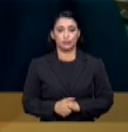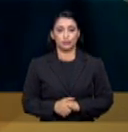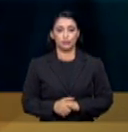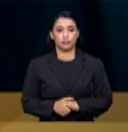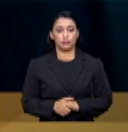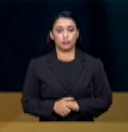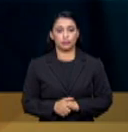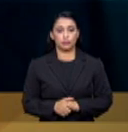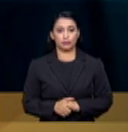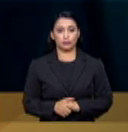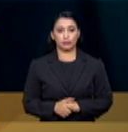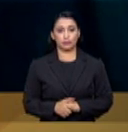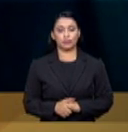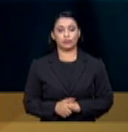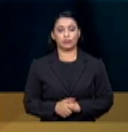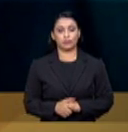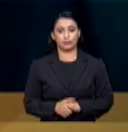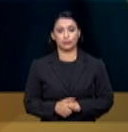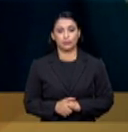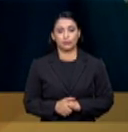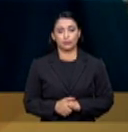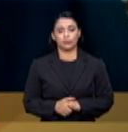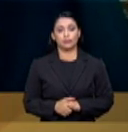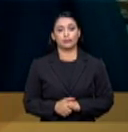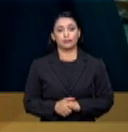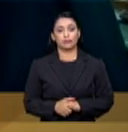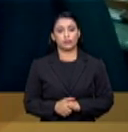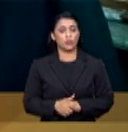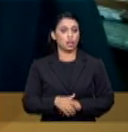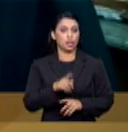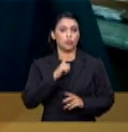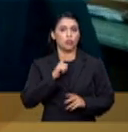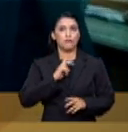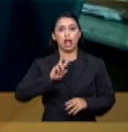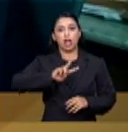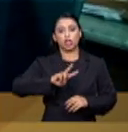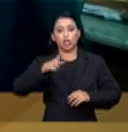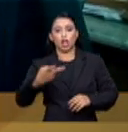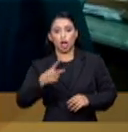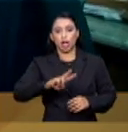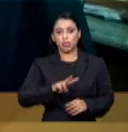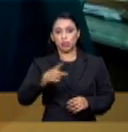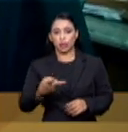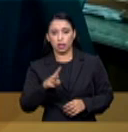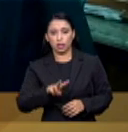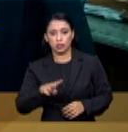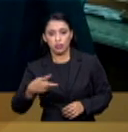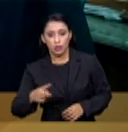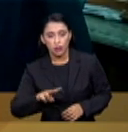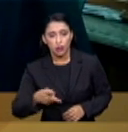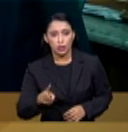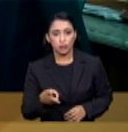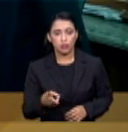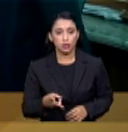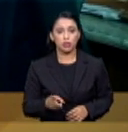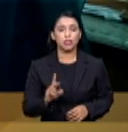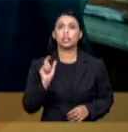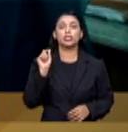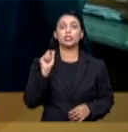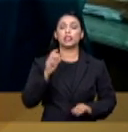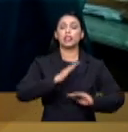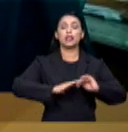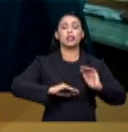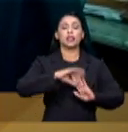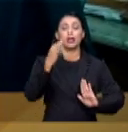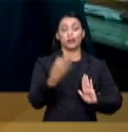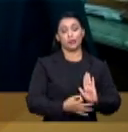Não podemos ter, a meu ver, corrida de revezamento no ofício judicante.